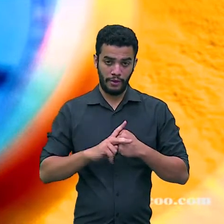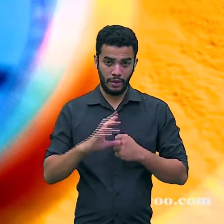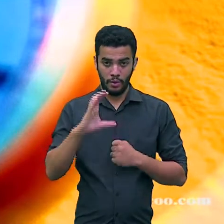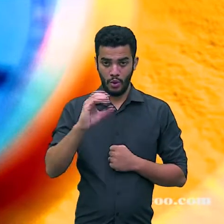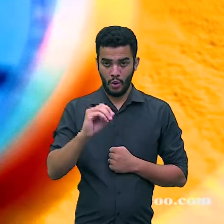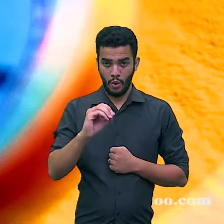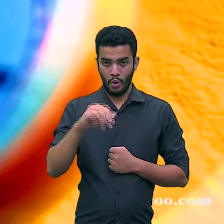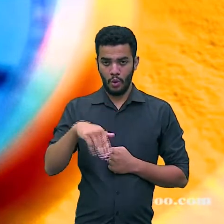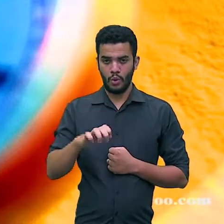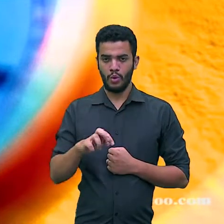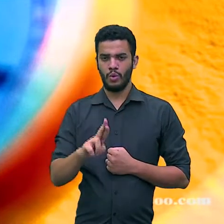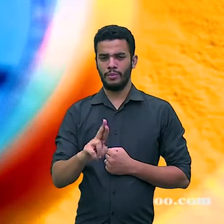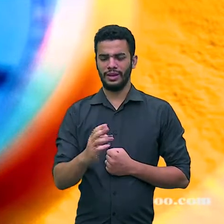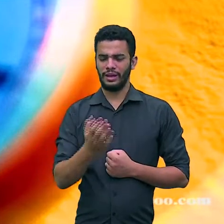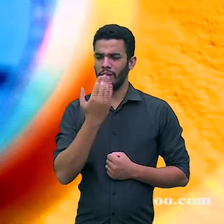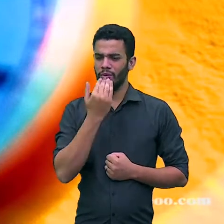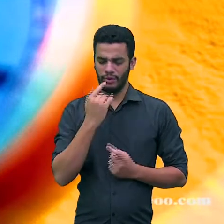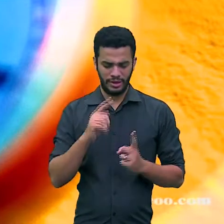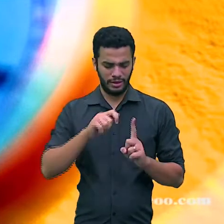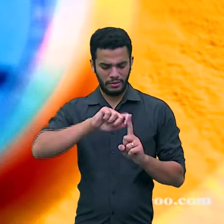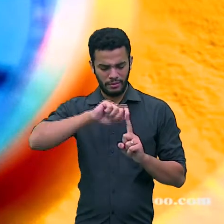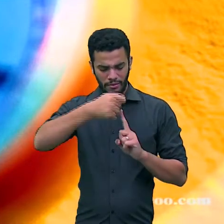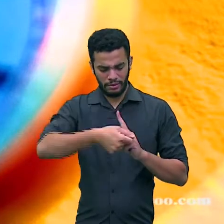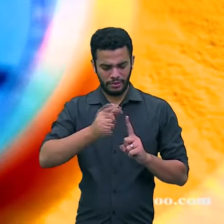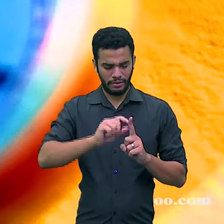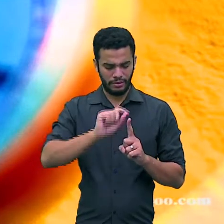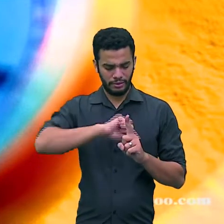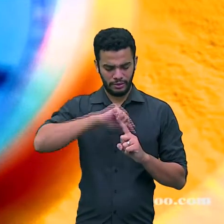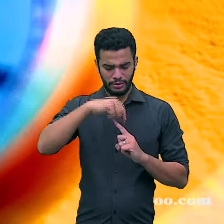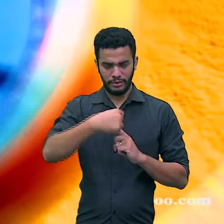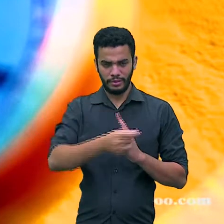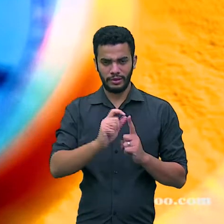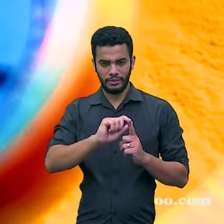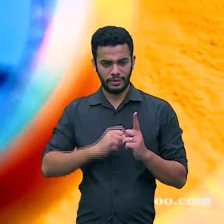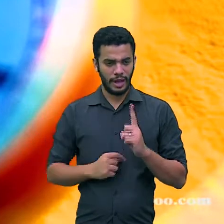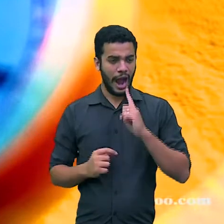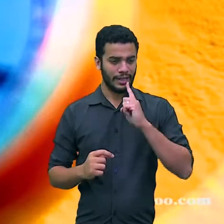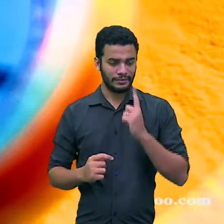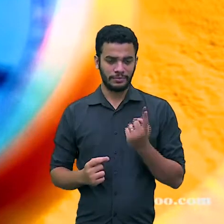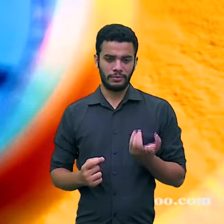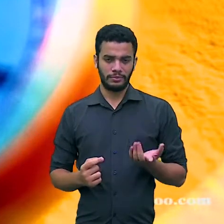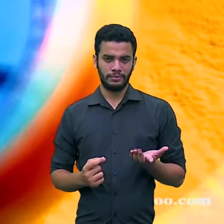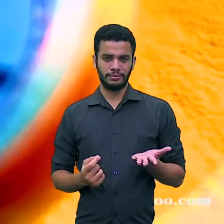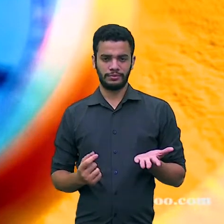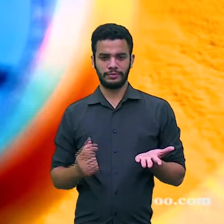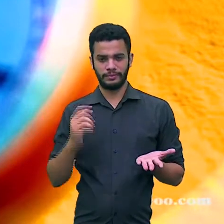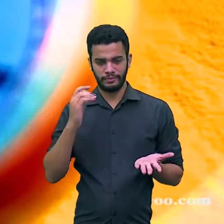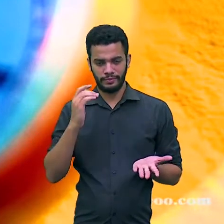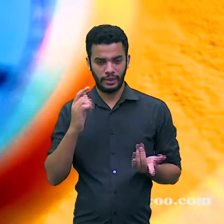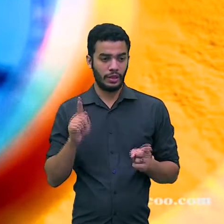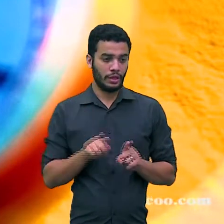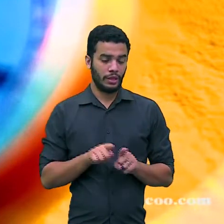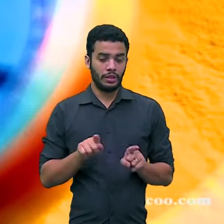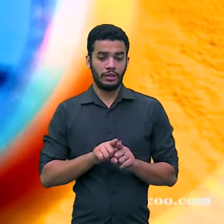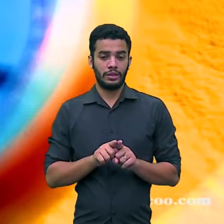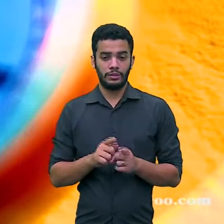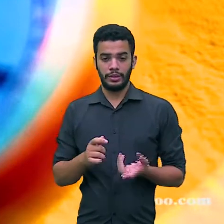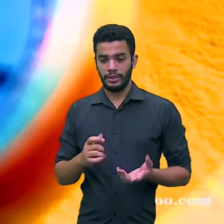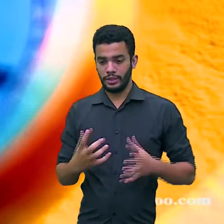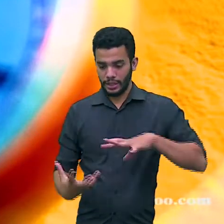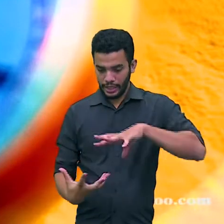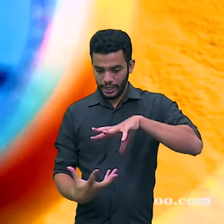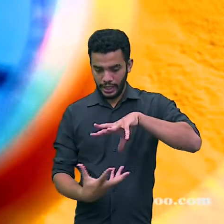também utilizado para indicar ações recorrentes, como a Terra gira